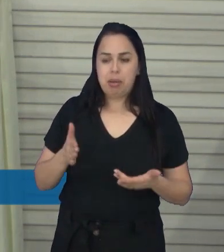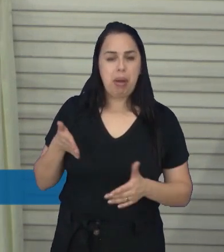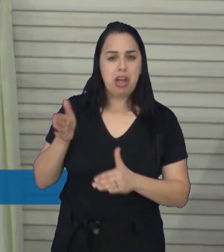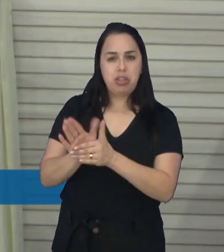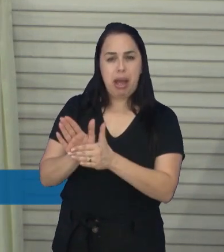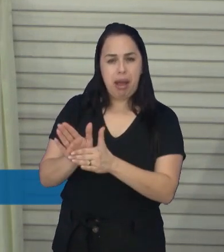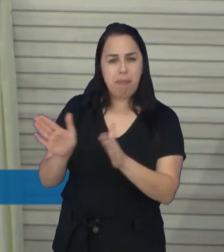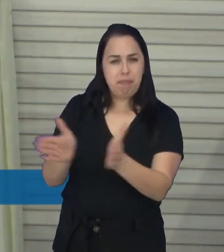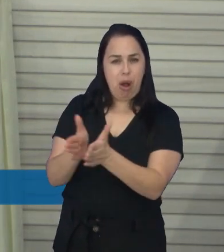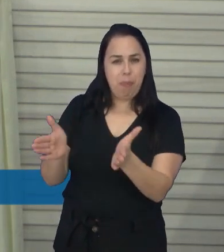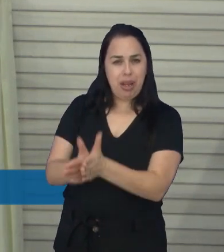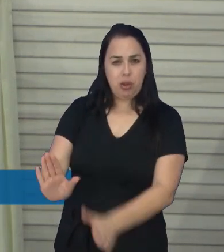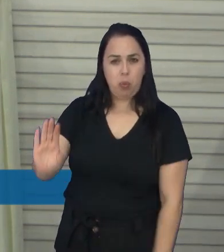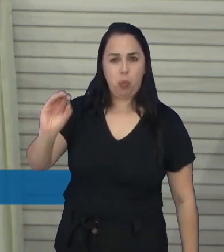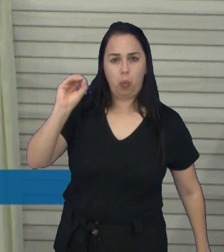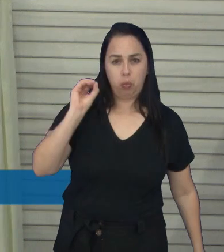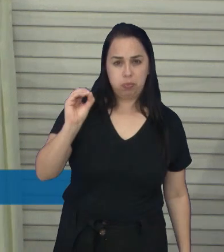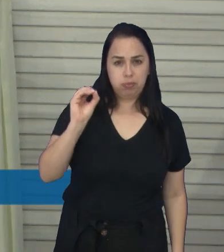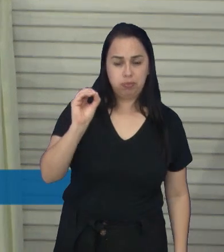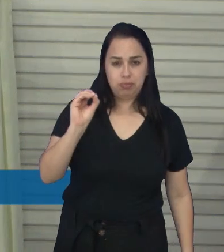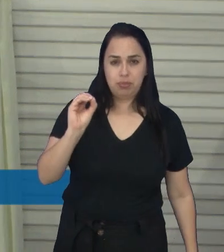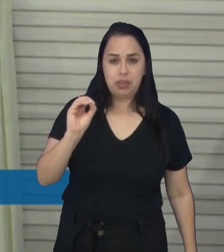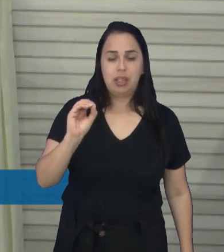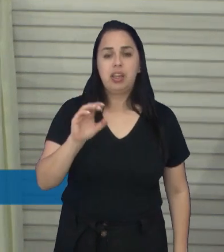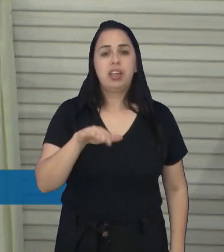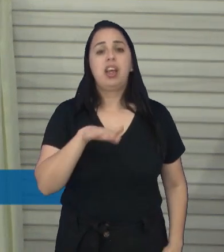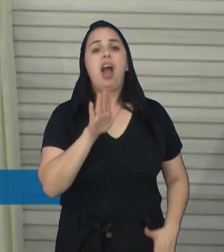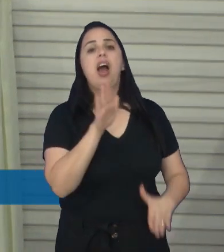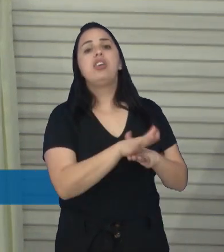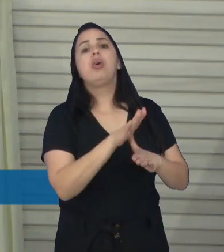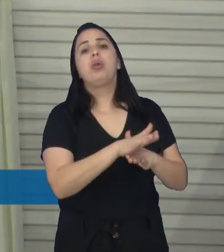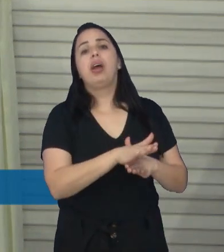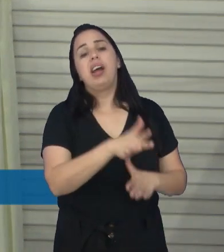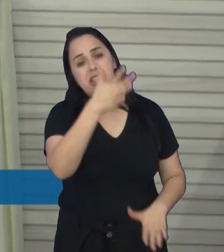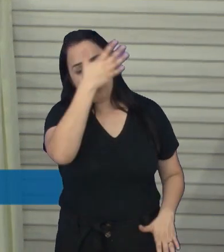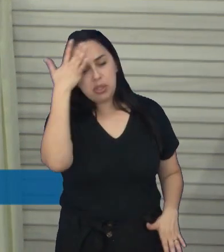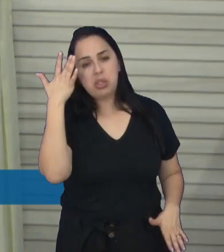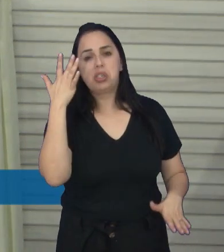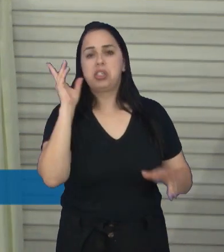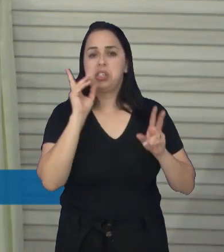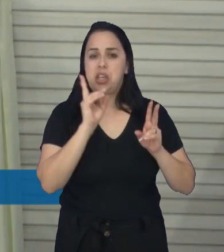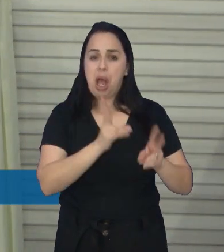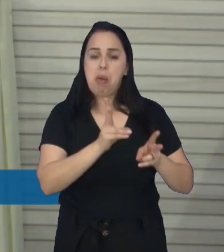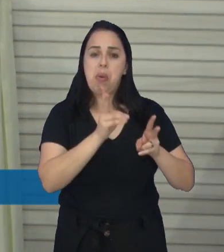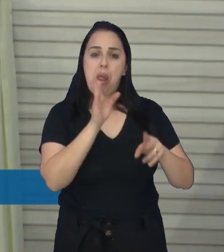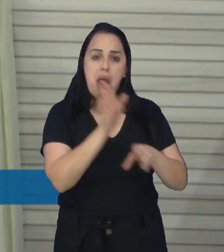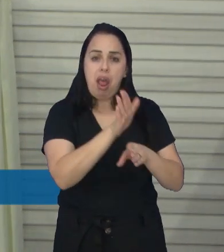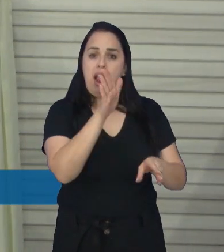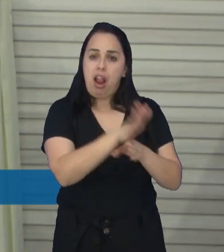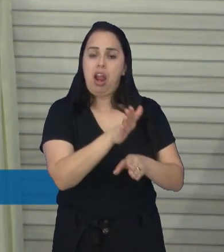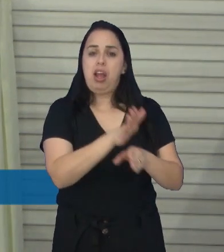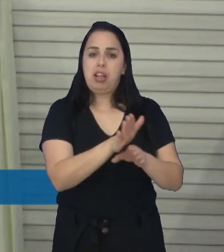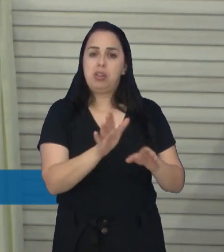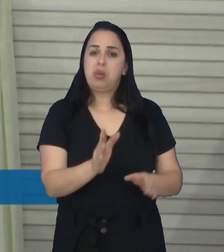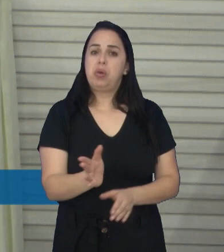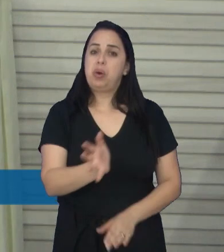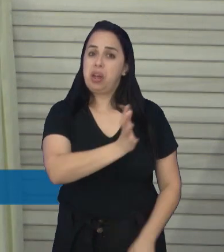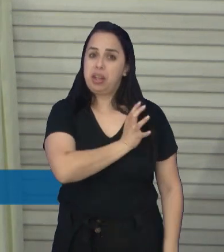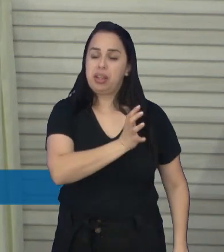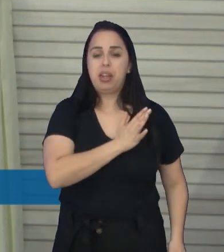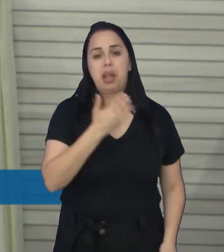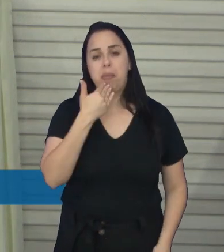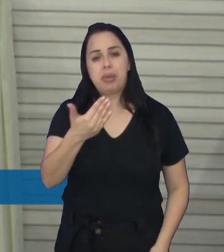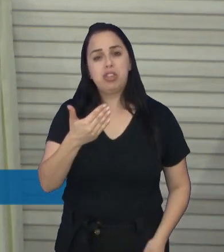pobres nada nada nada nada nada nada Quem tá ganhando aqui é quem já ganhou e continua ganhando então eu quero pedir aqui